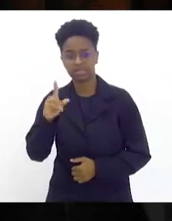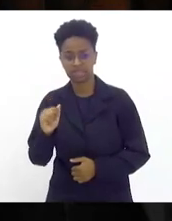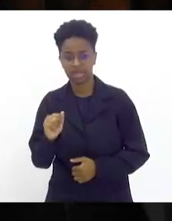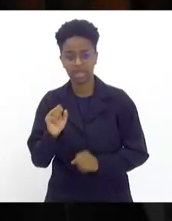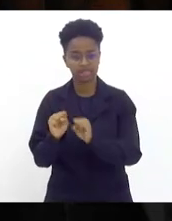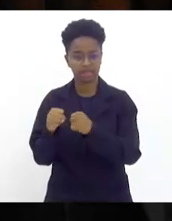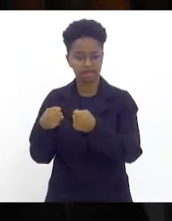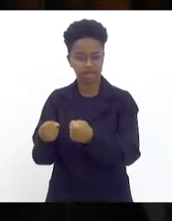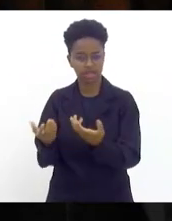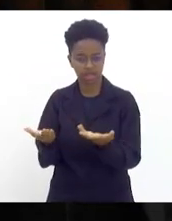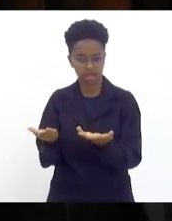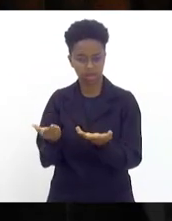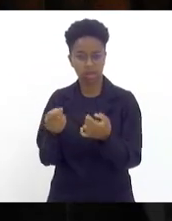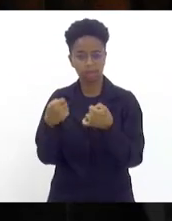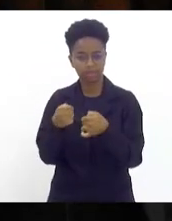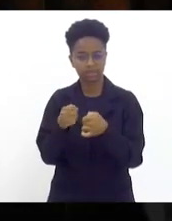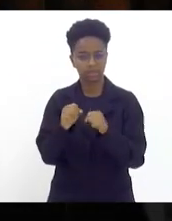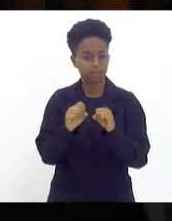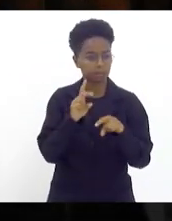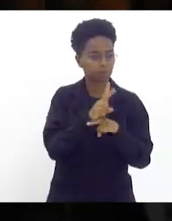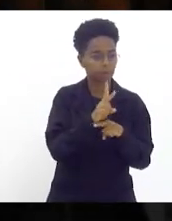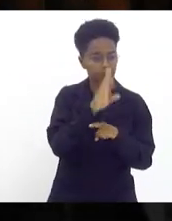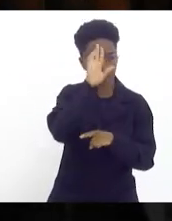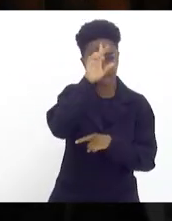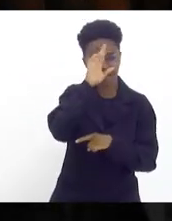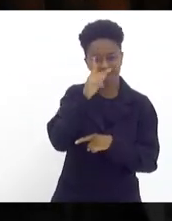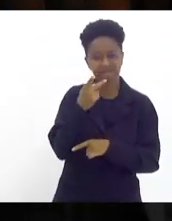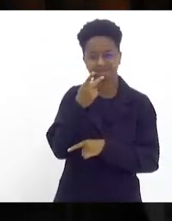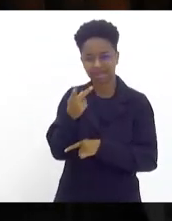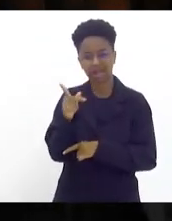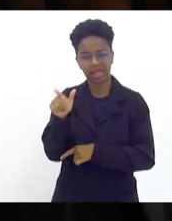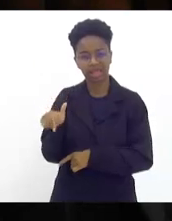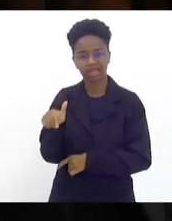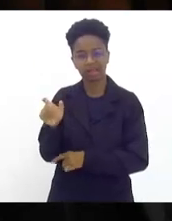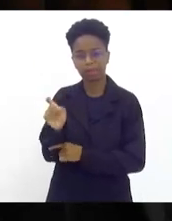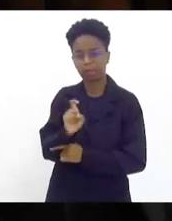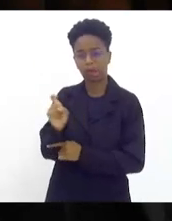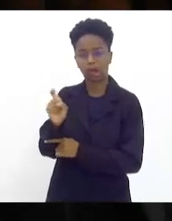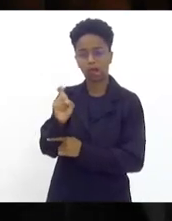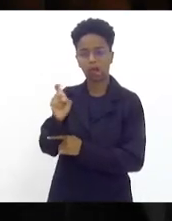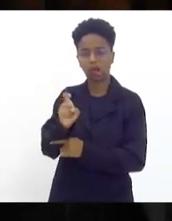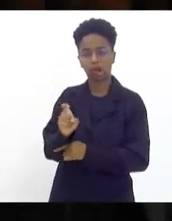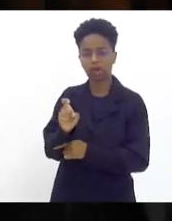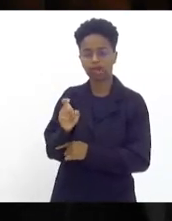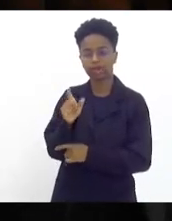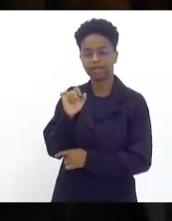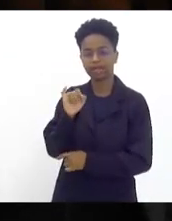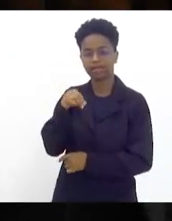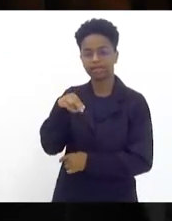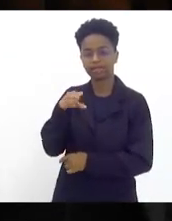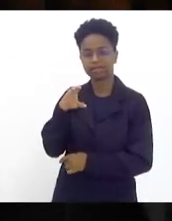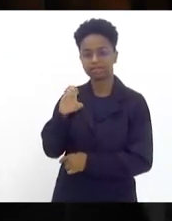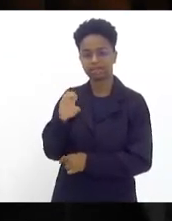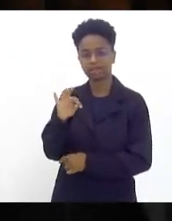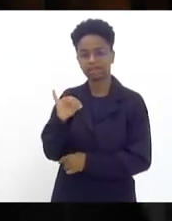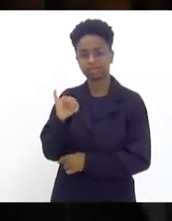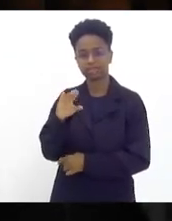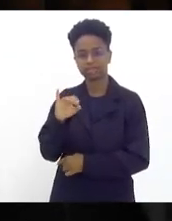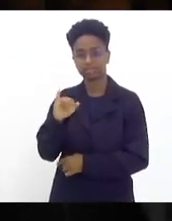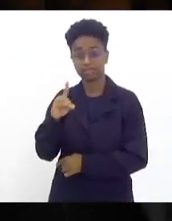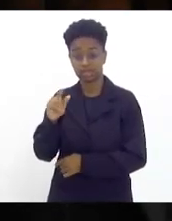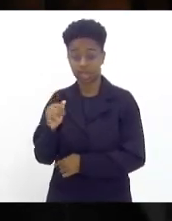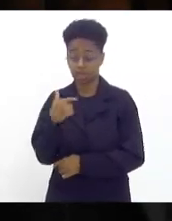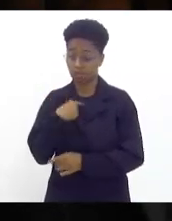inseticida tem que defender a barata chama o cara de inseticida né chamo gay sonar de inseticida o cara que tá ali defendendo e eu desafio